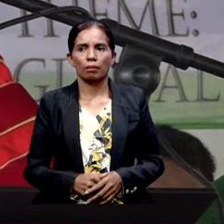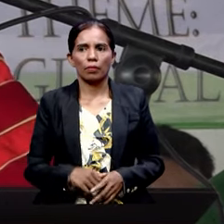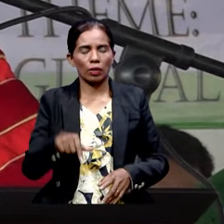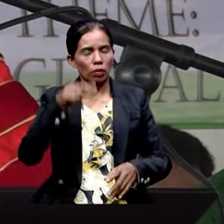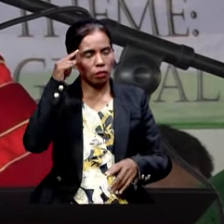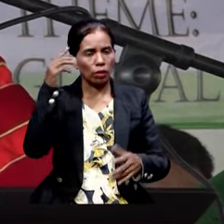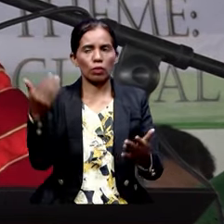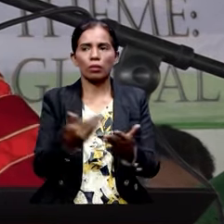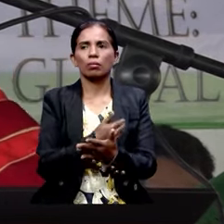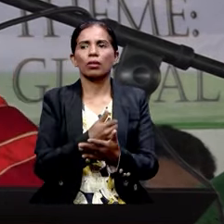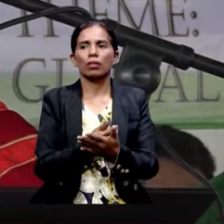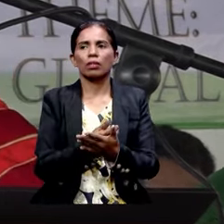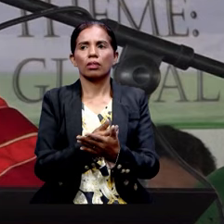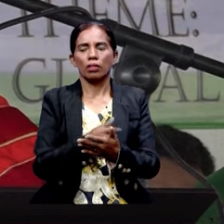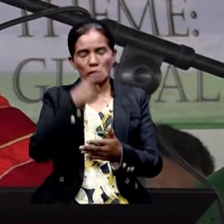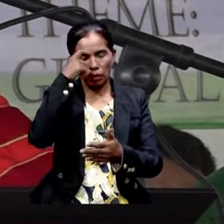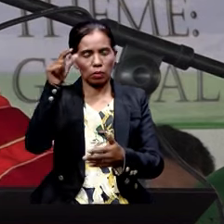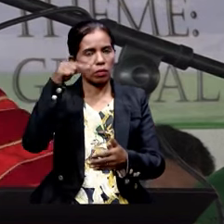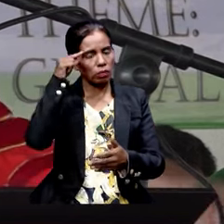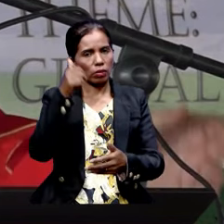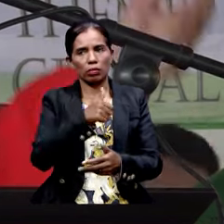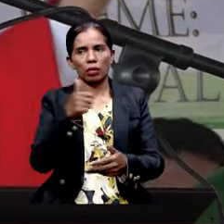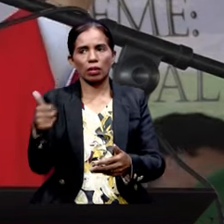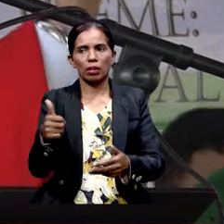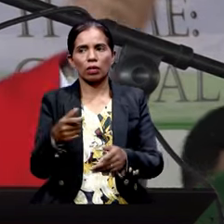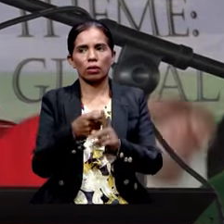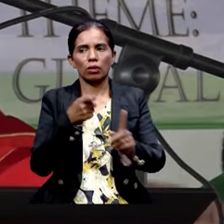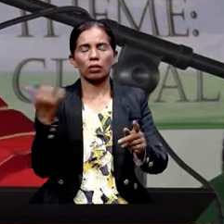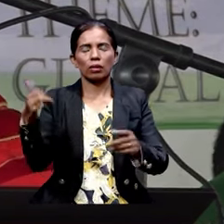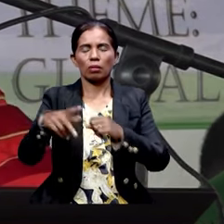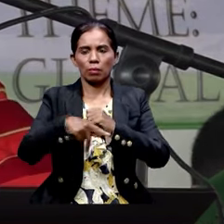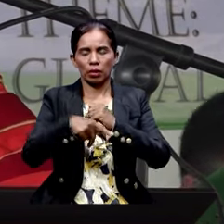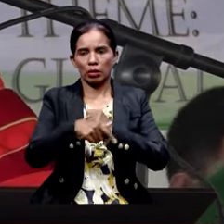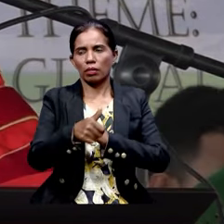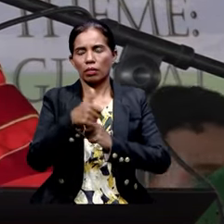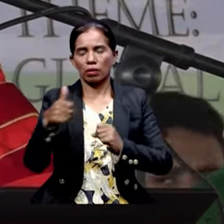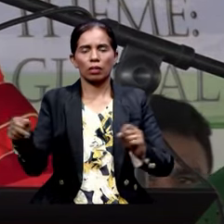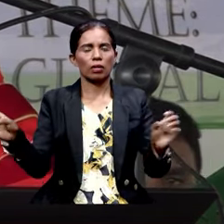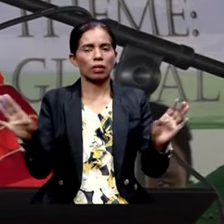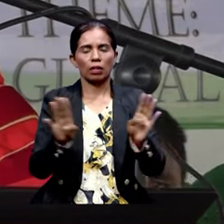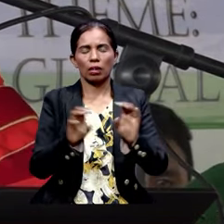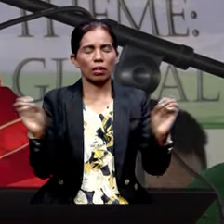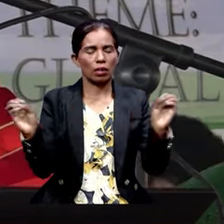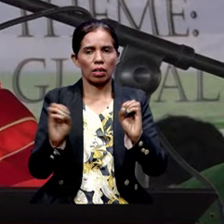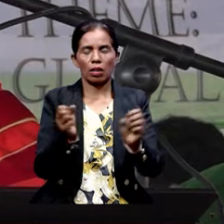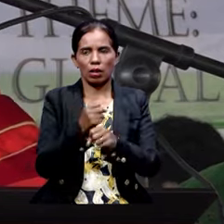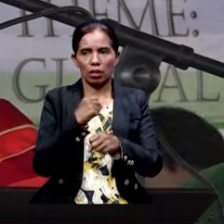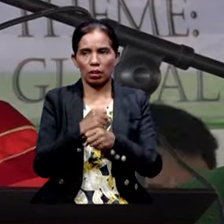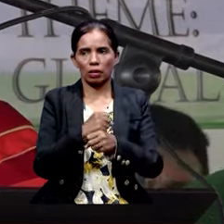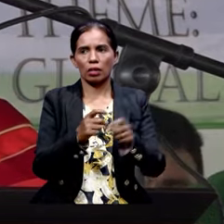governo Fomaia, também governo Zelo, mais partido Zelo. A melhor coisa. Nem a